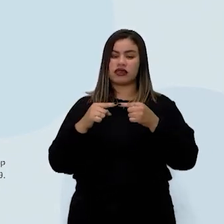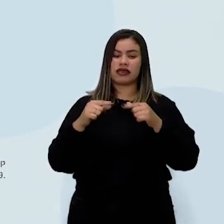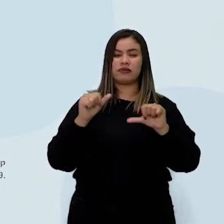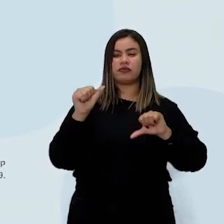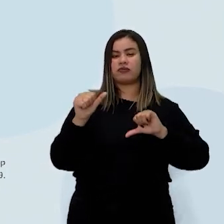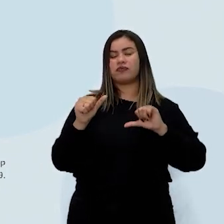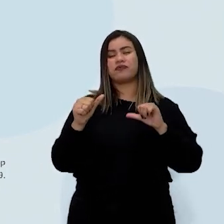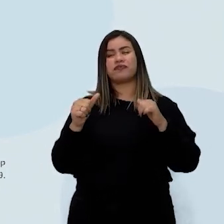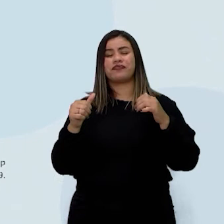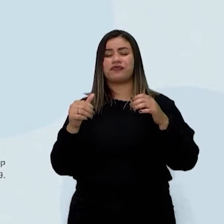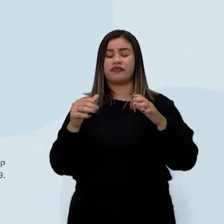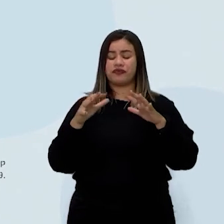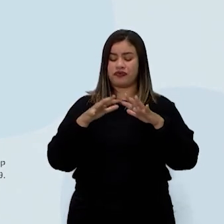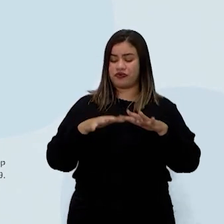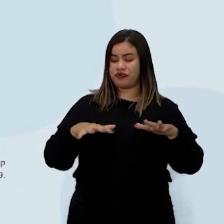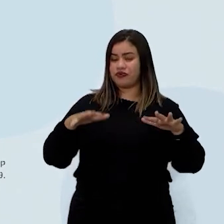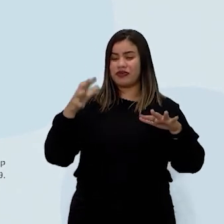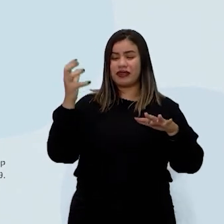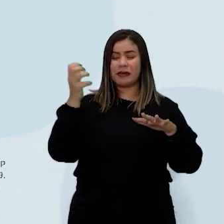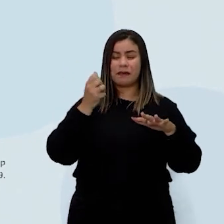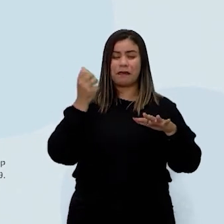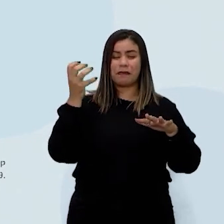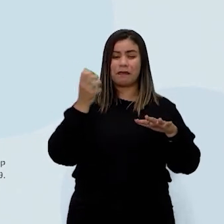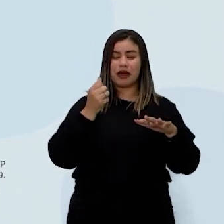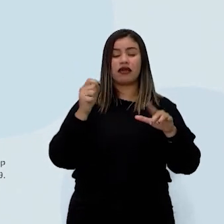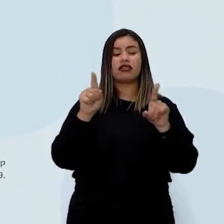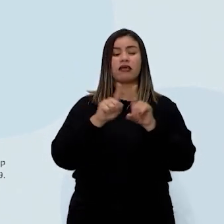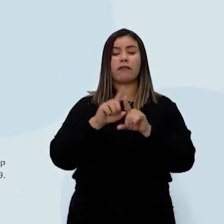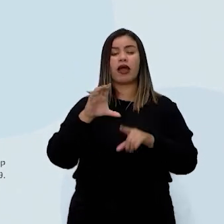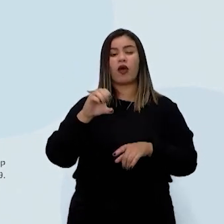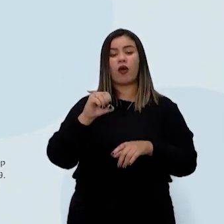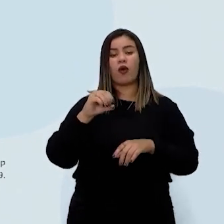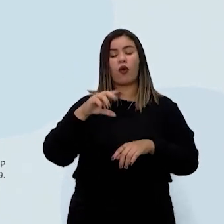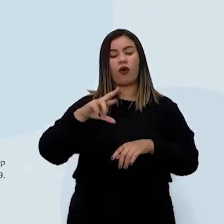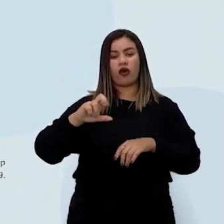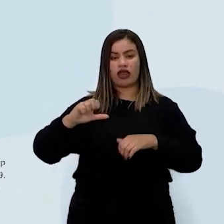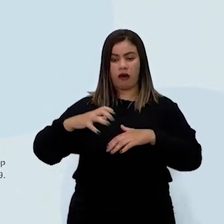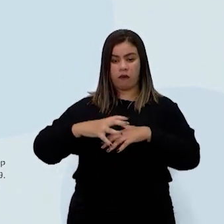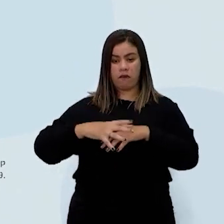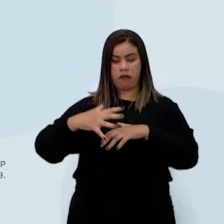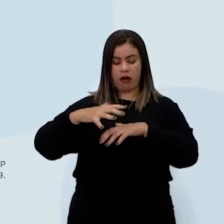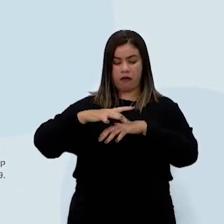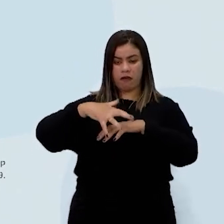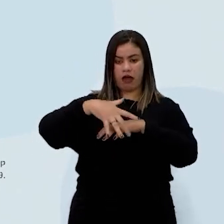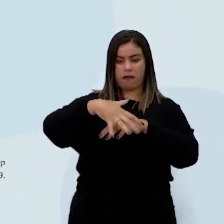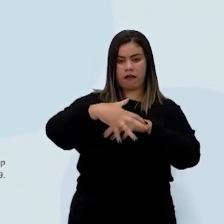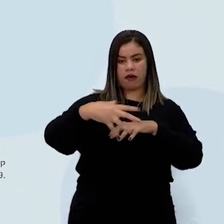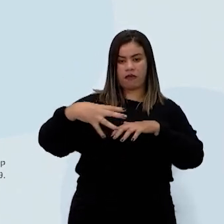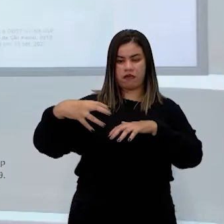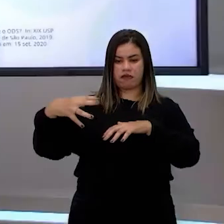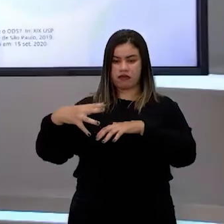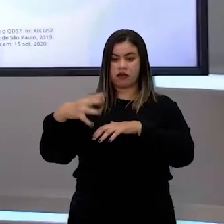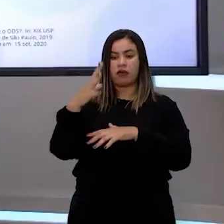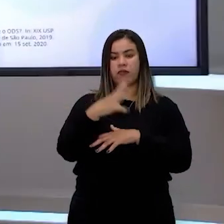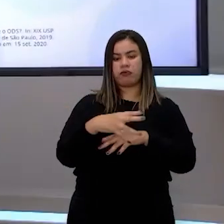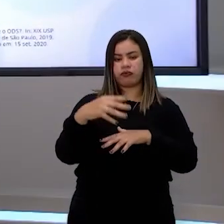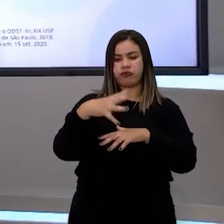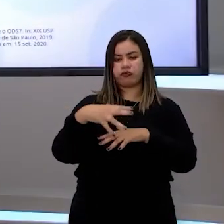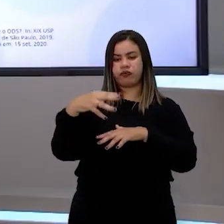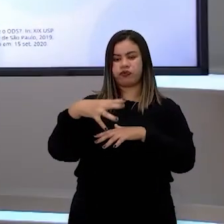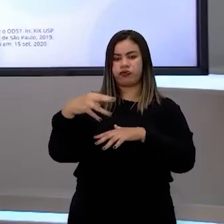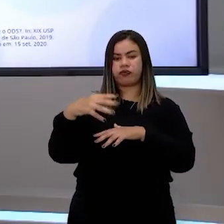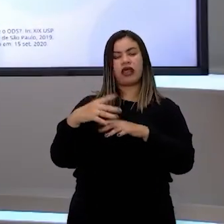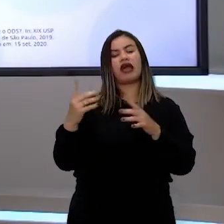gente tem o branqueamento e a morte dos corais, que são seres vivos que agrupam aí algas e que servem de abrigo